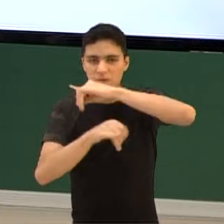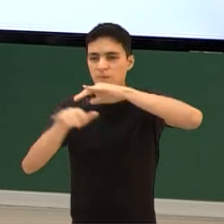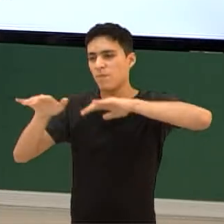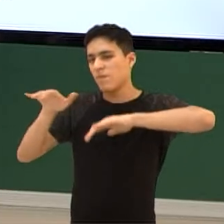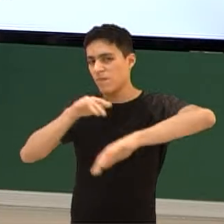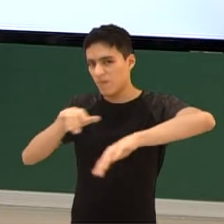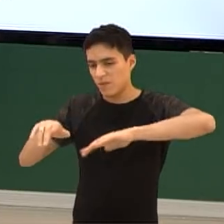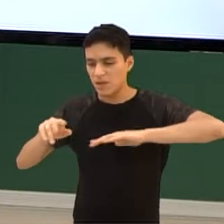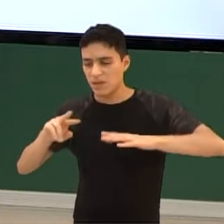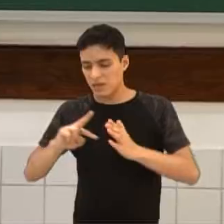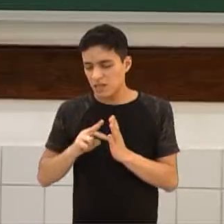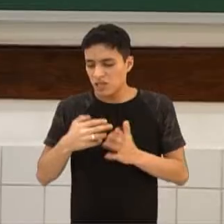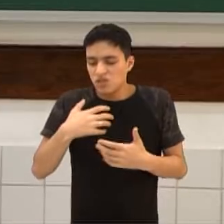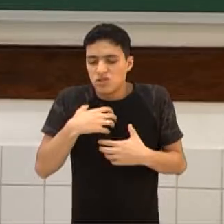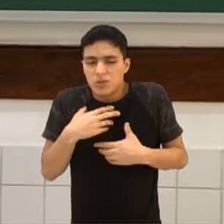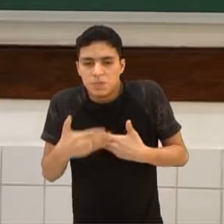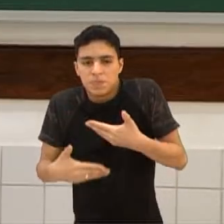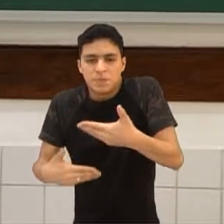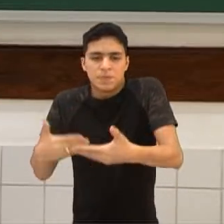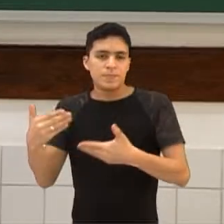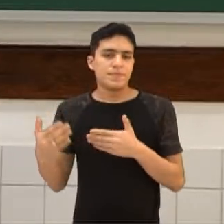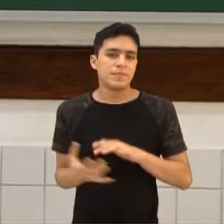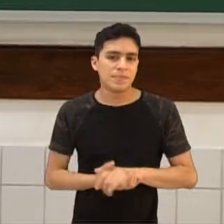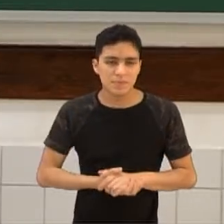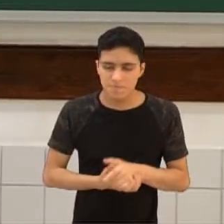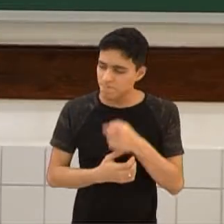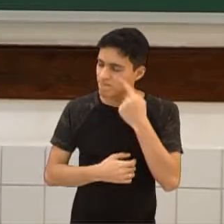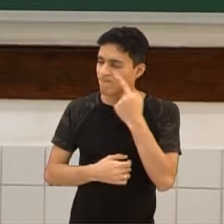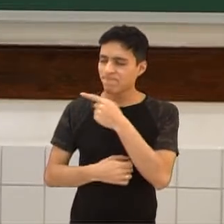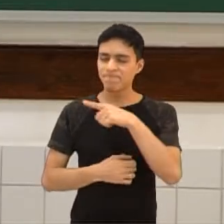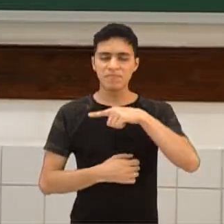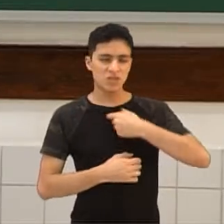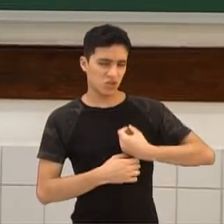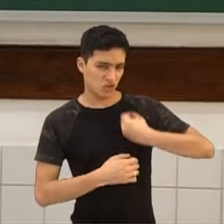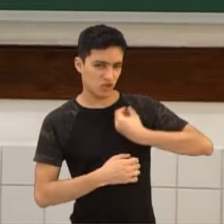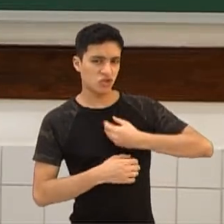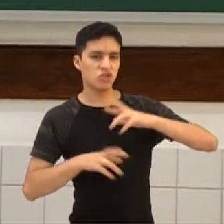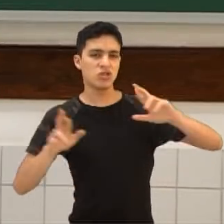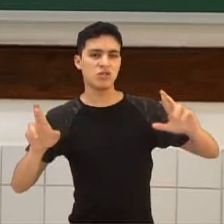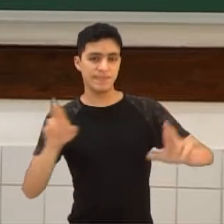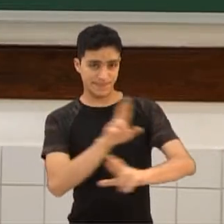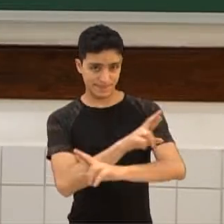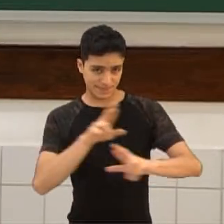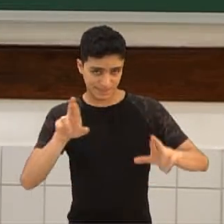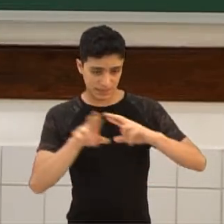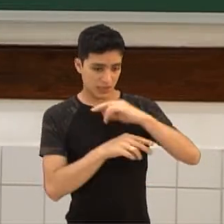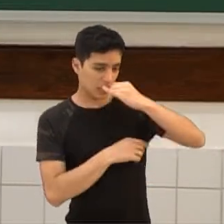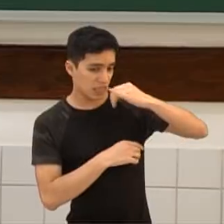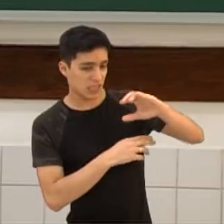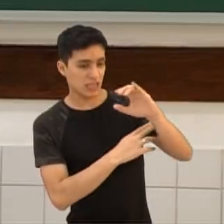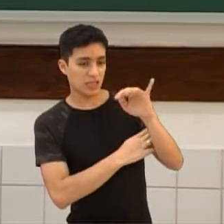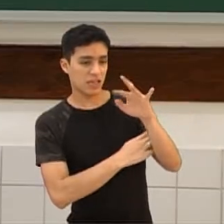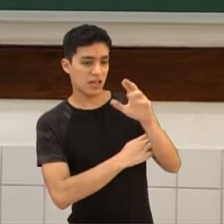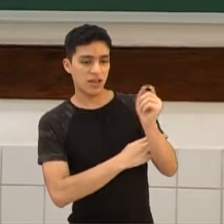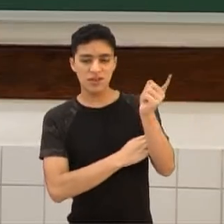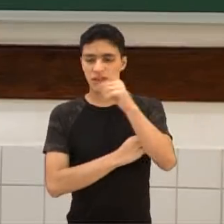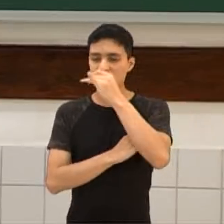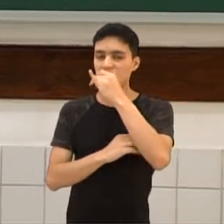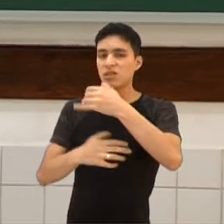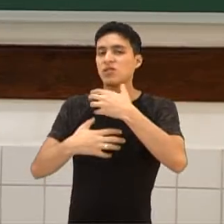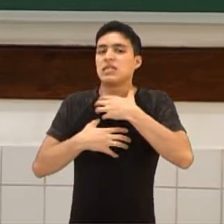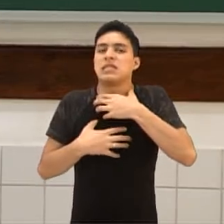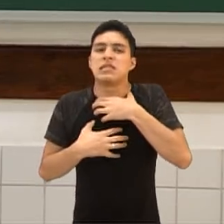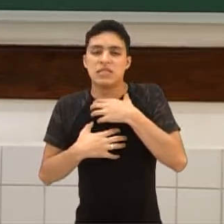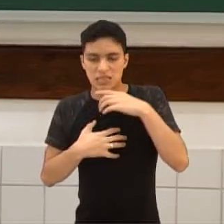do estado envolvido. Bem, estão vendo uma relação que existe em que a energia cinética é a energia do estado, ou seja, a